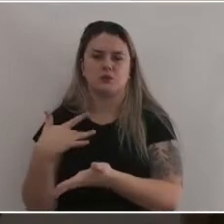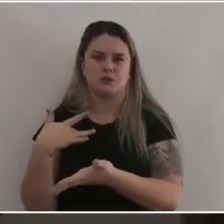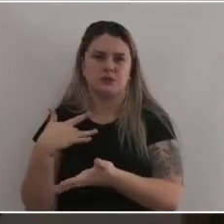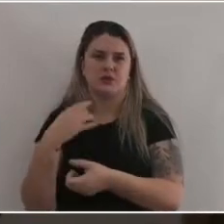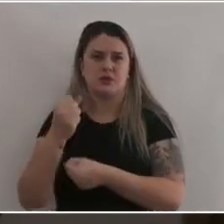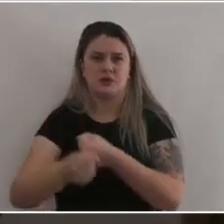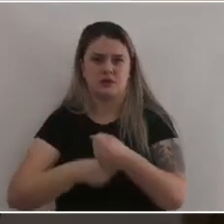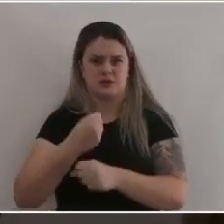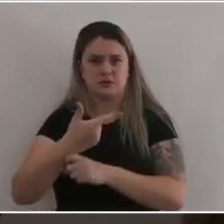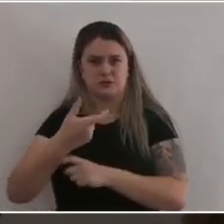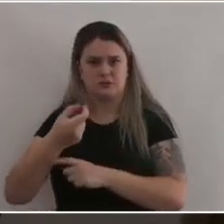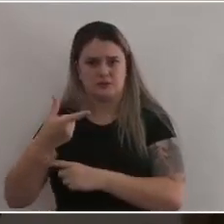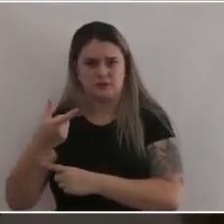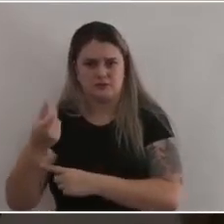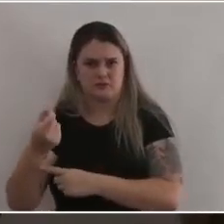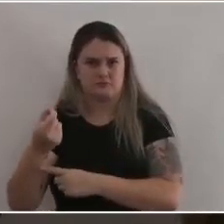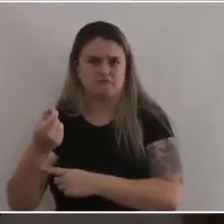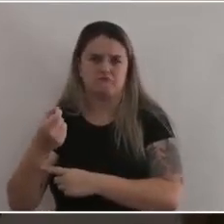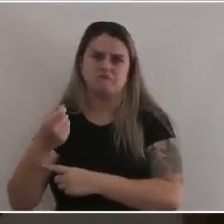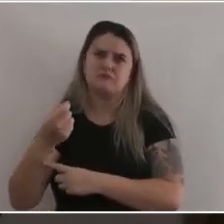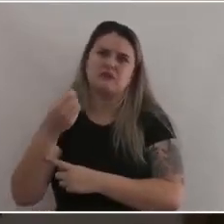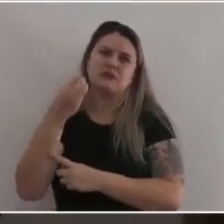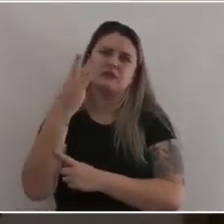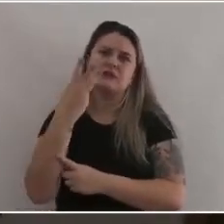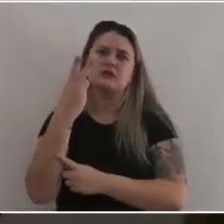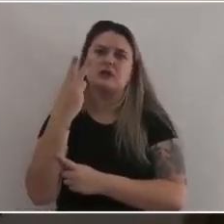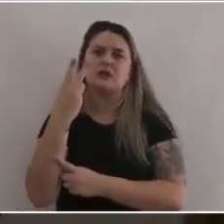de 2020 totaliza R$